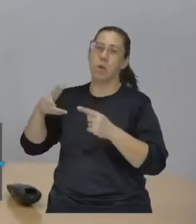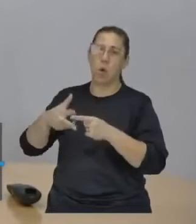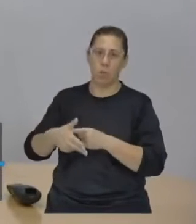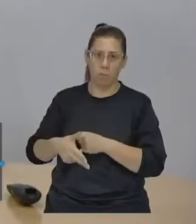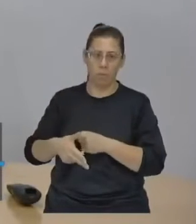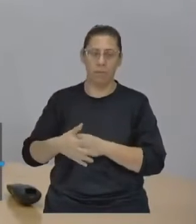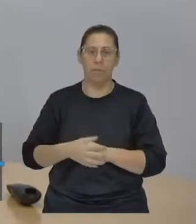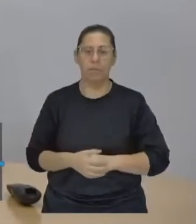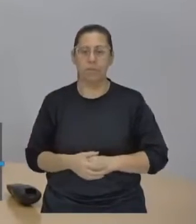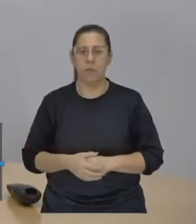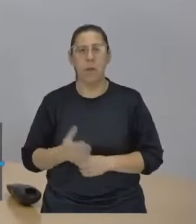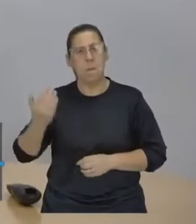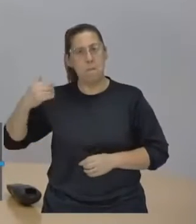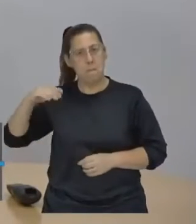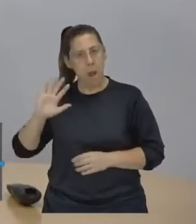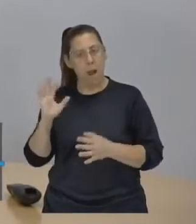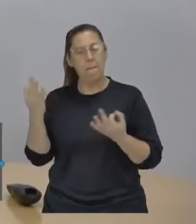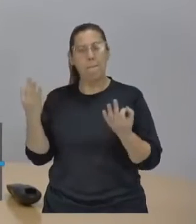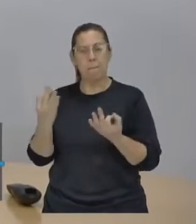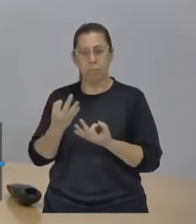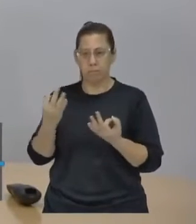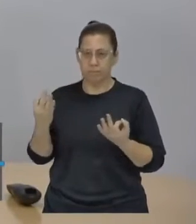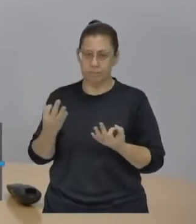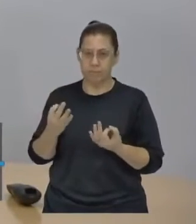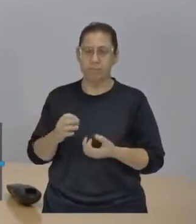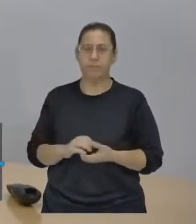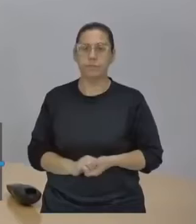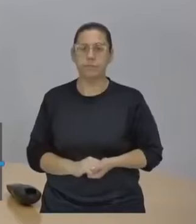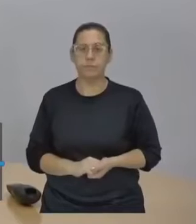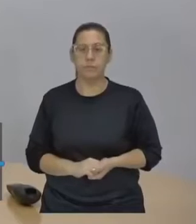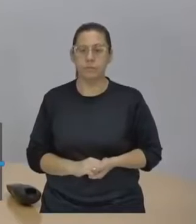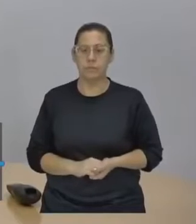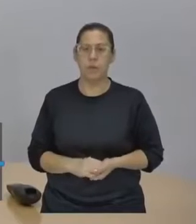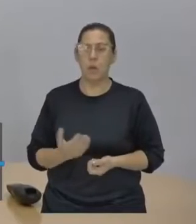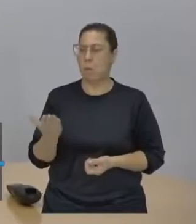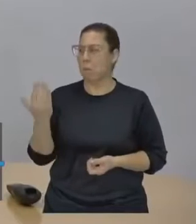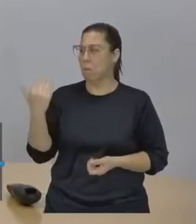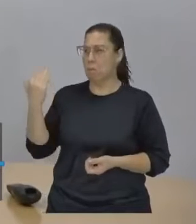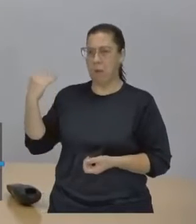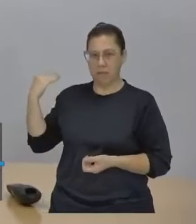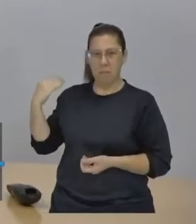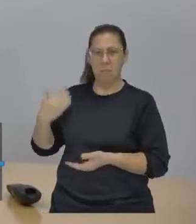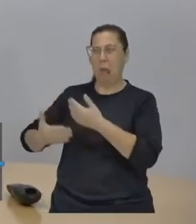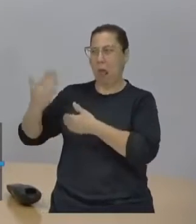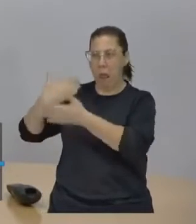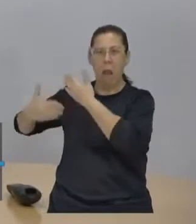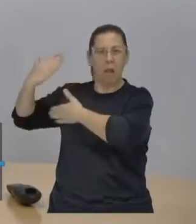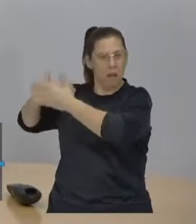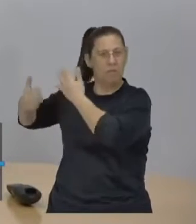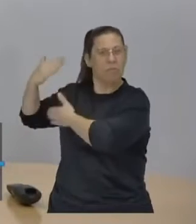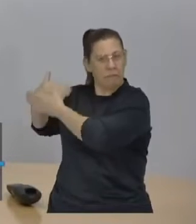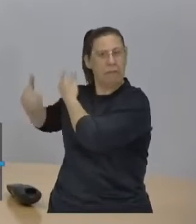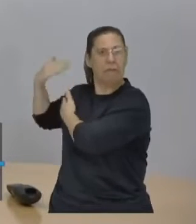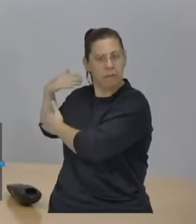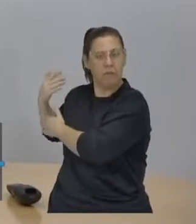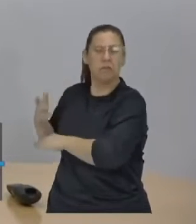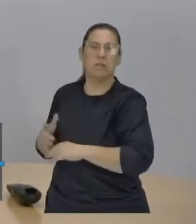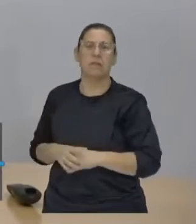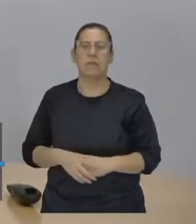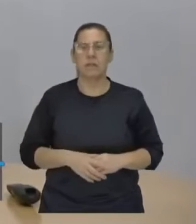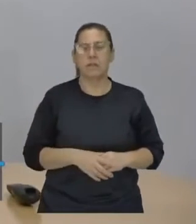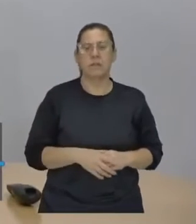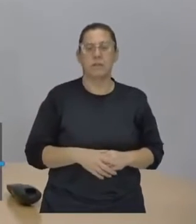interrompido. E o mais que perfeito, vou falar brevemente dele, é o passado do passado, certo? Então, é como se